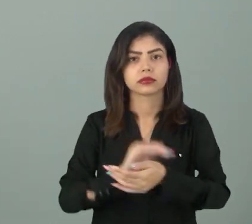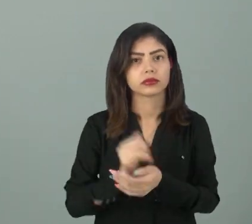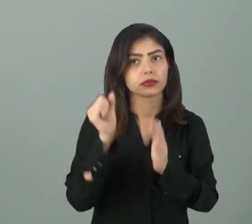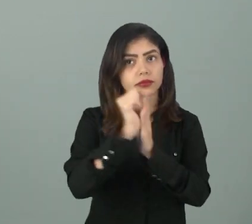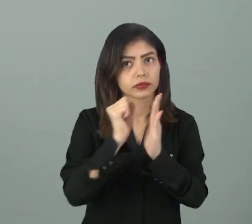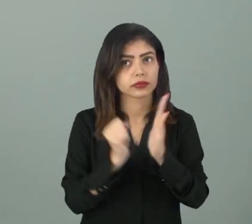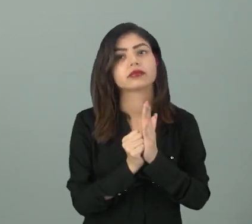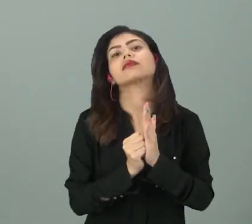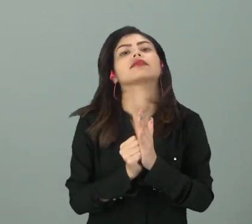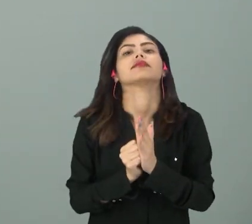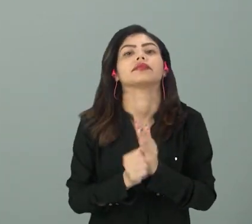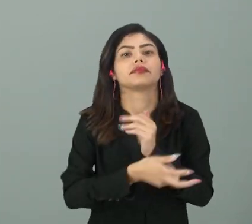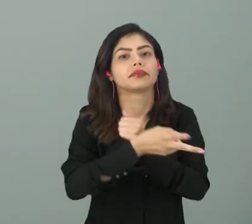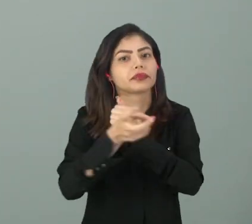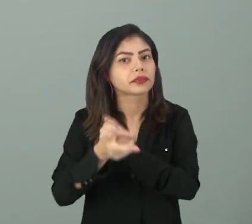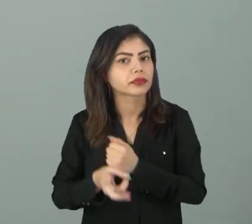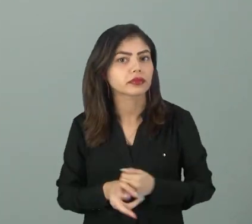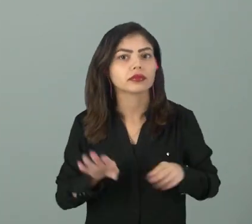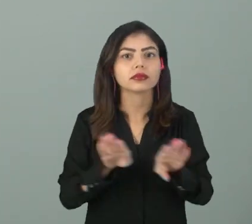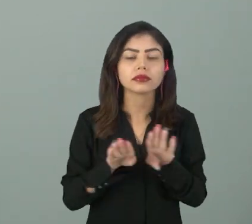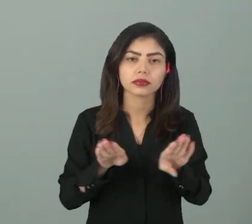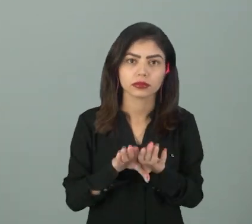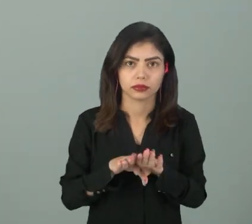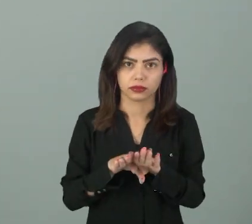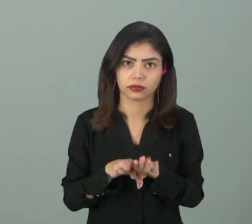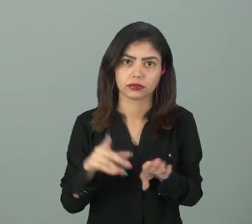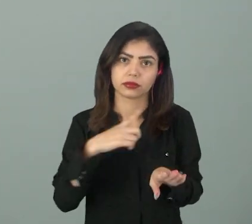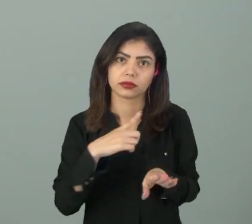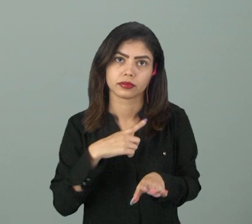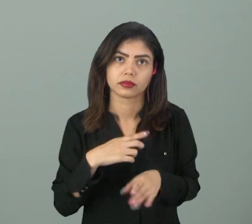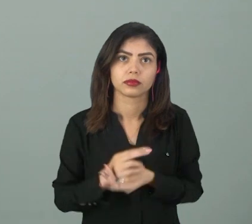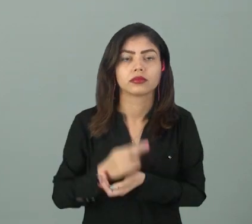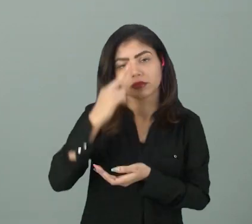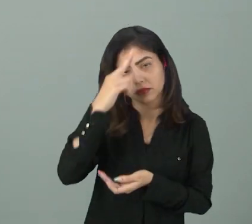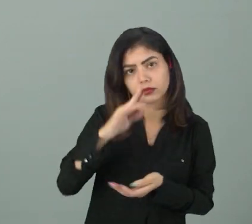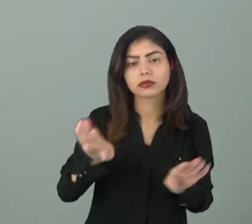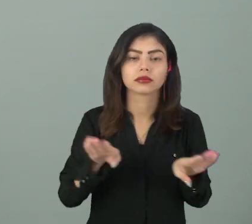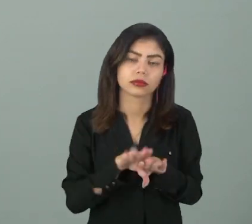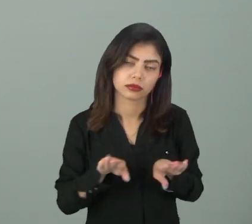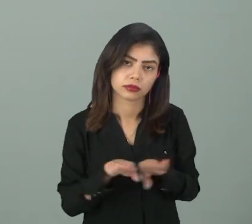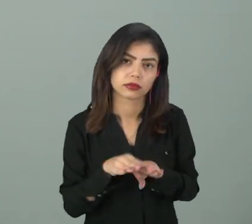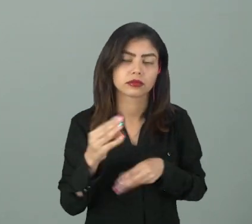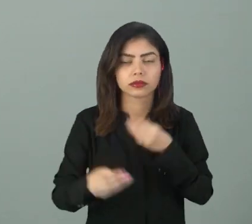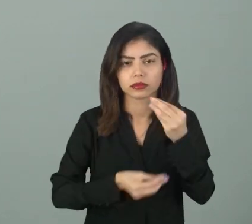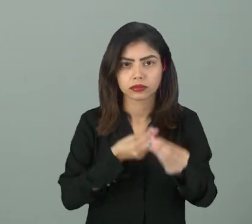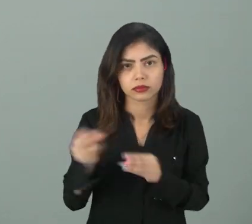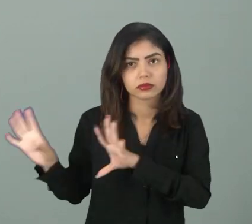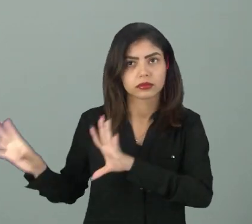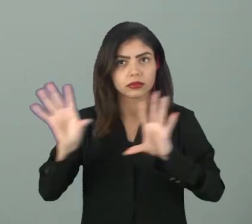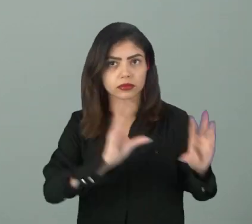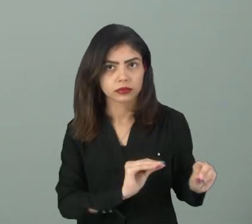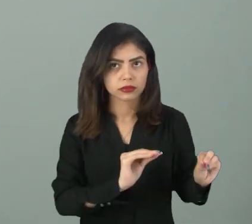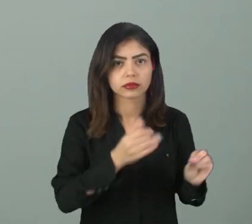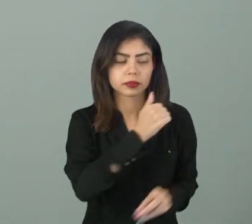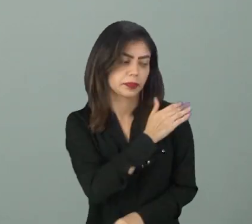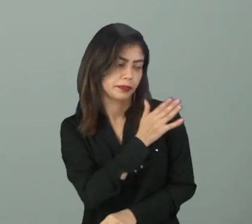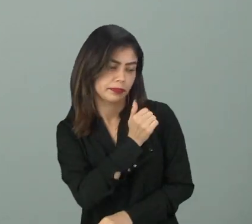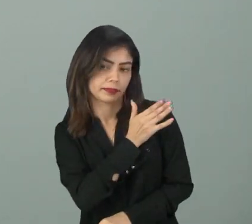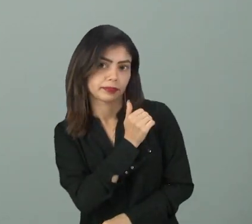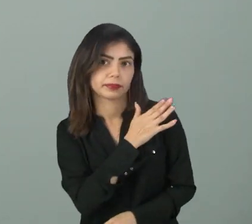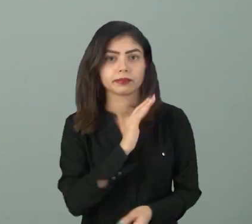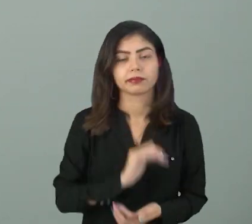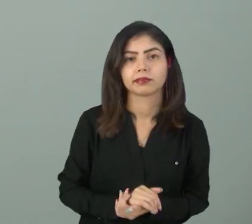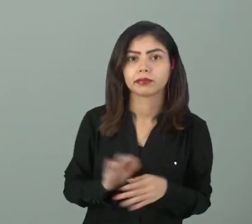séculos, e a sua forma de exploração e sua forma de dominação. E isso, com certeza, traz discriminação